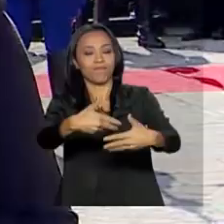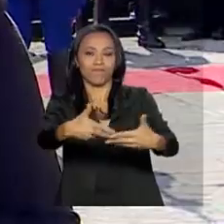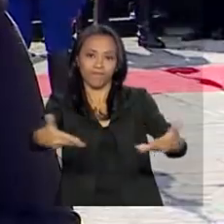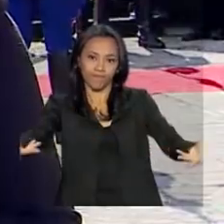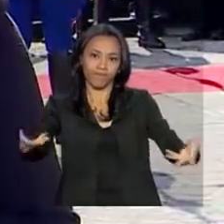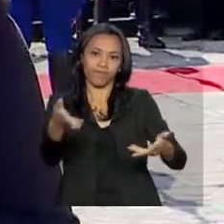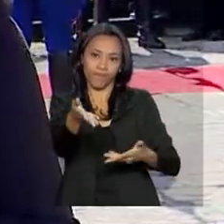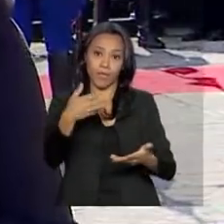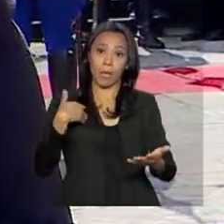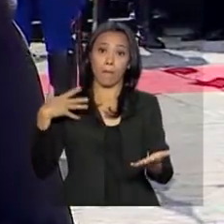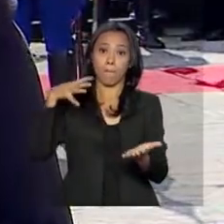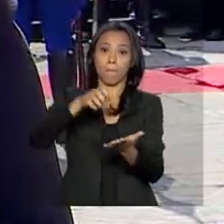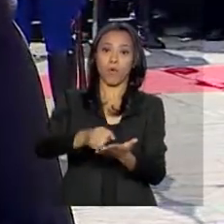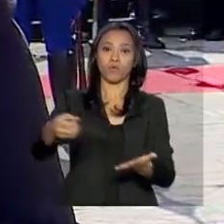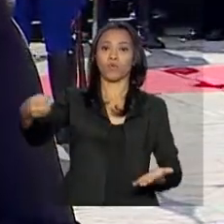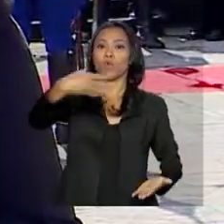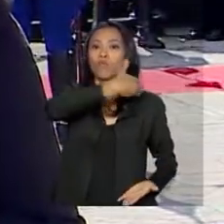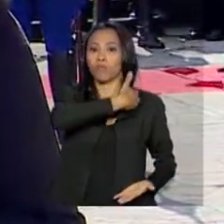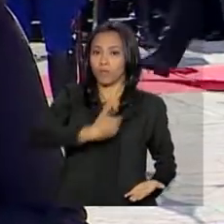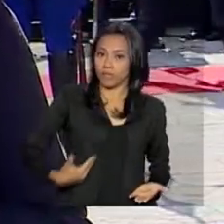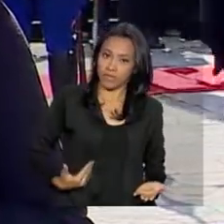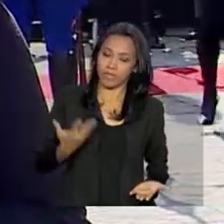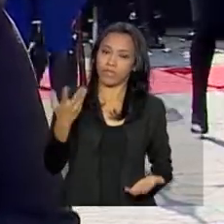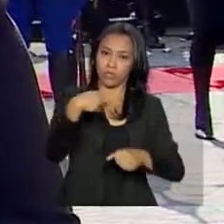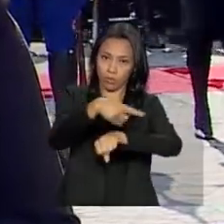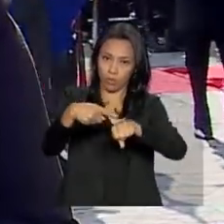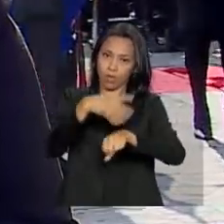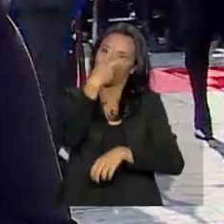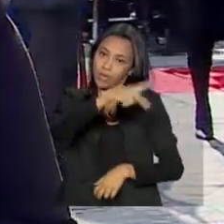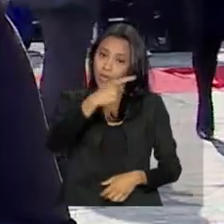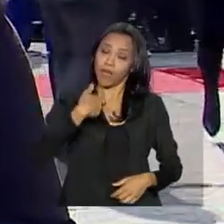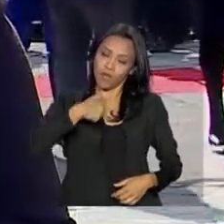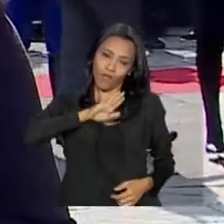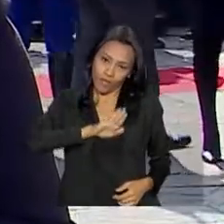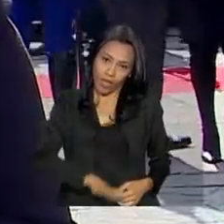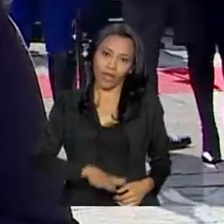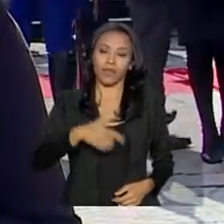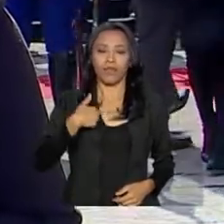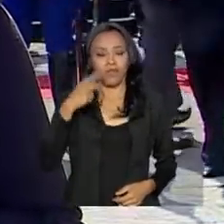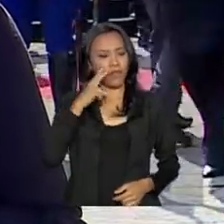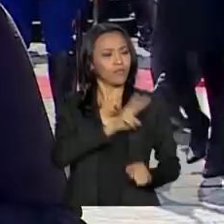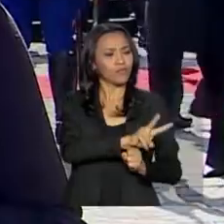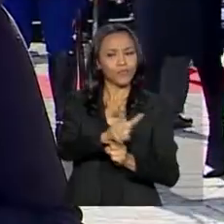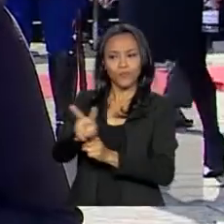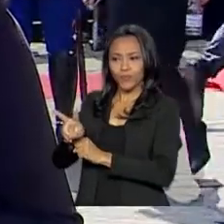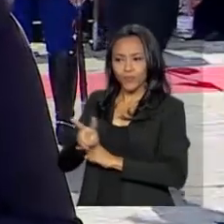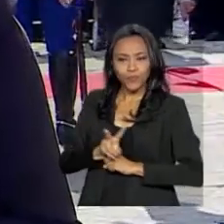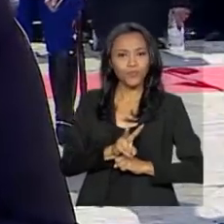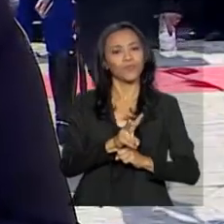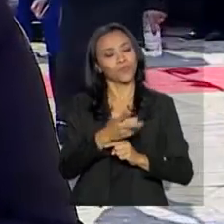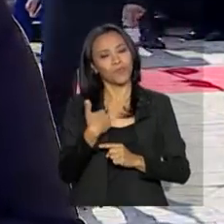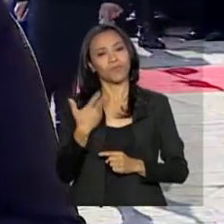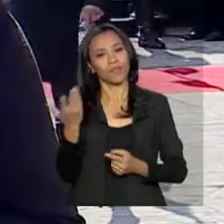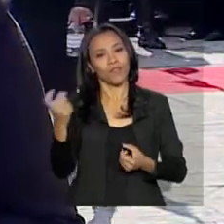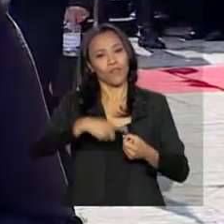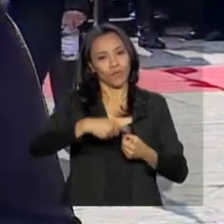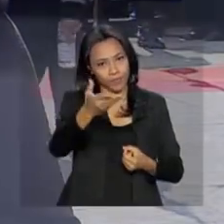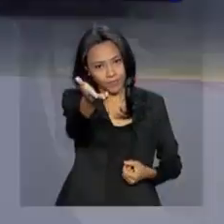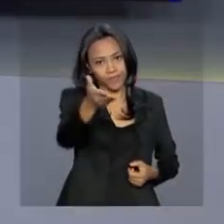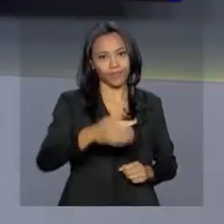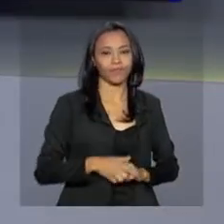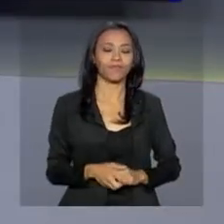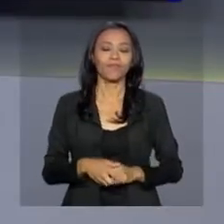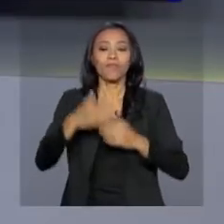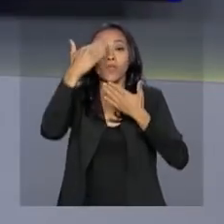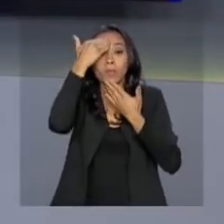cerimônia de posse do novo presidente do Paraguai e eu continuo por aqui nessa cobertura da posse do novo presidente Voltamos com você Renata